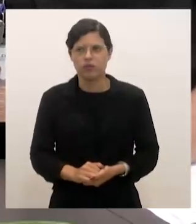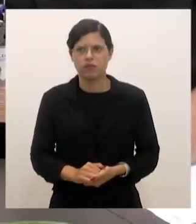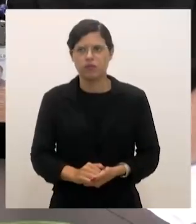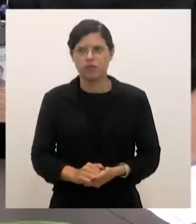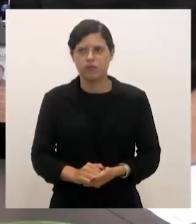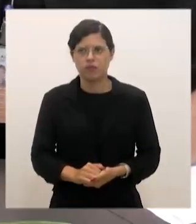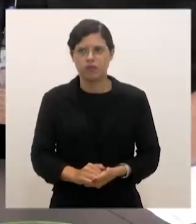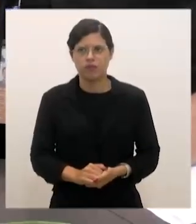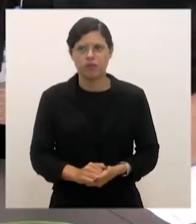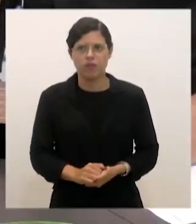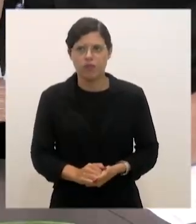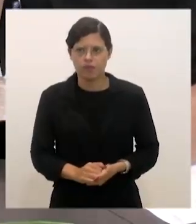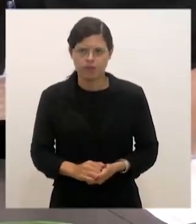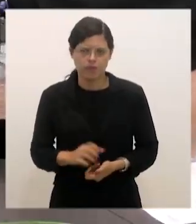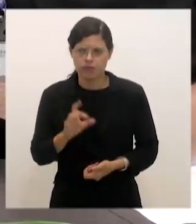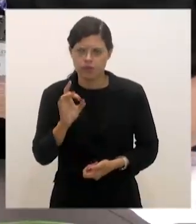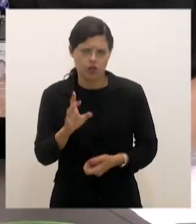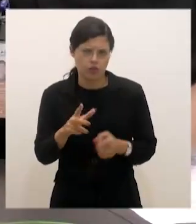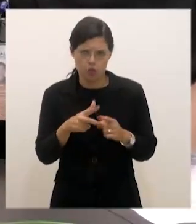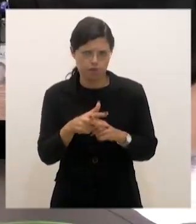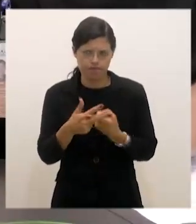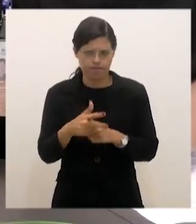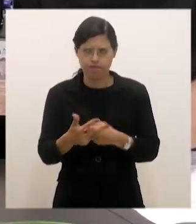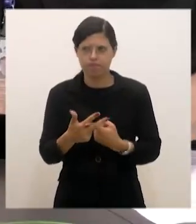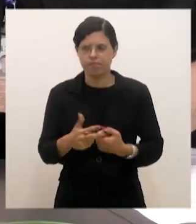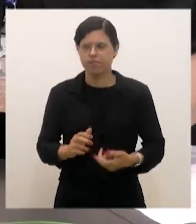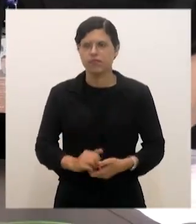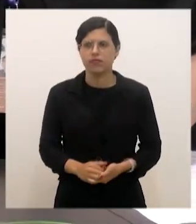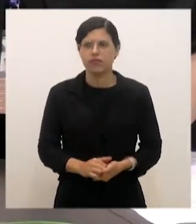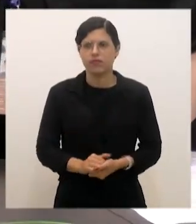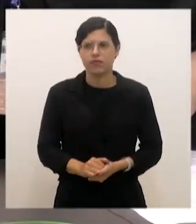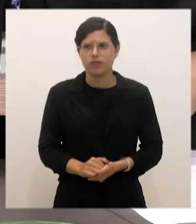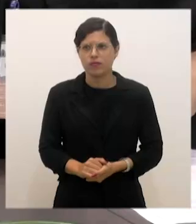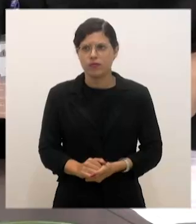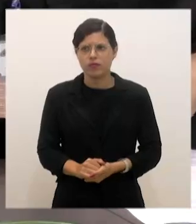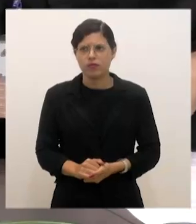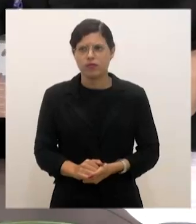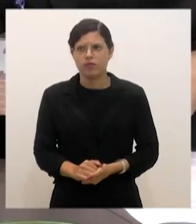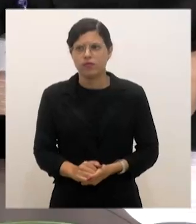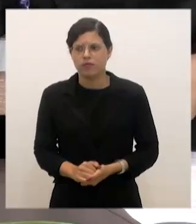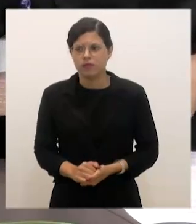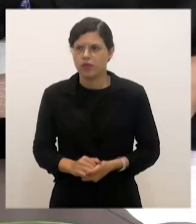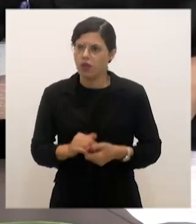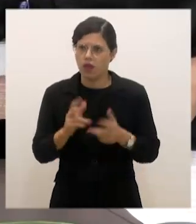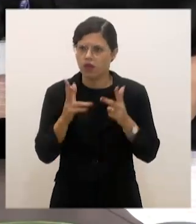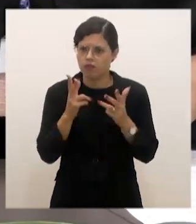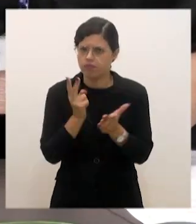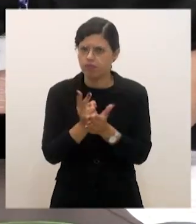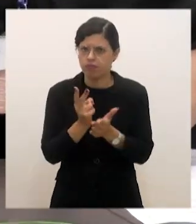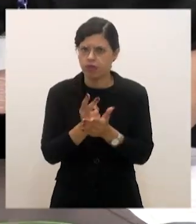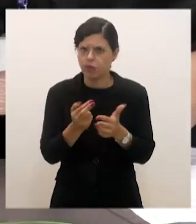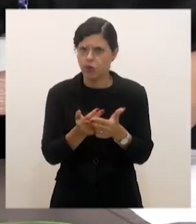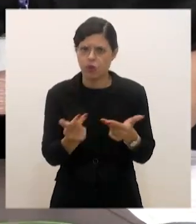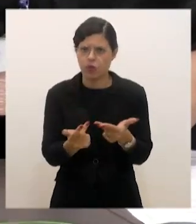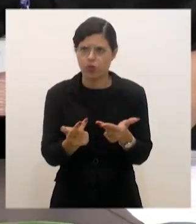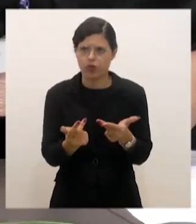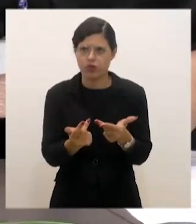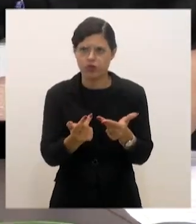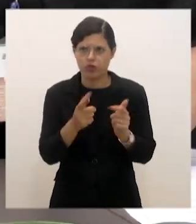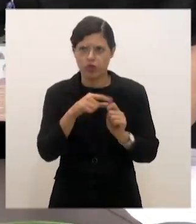uma duplicação, mas isso é uma questão de forma, né? Eu acho que é a mesma coisa que está escrito no 1º e no 2º.